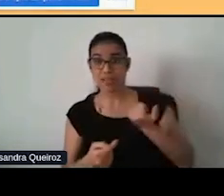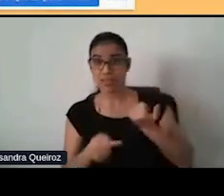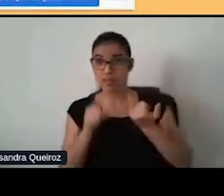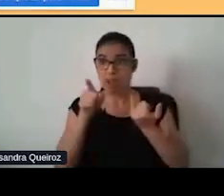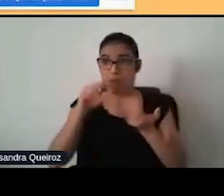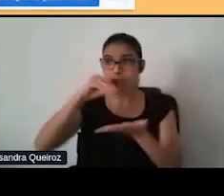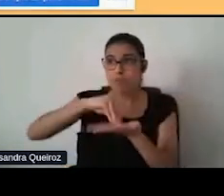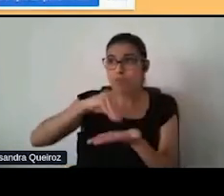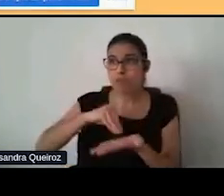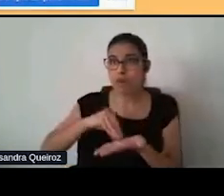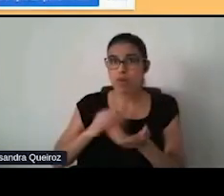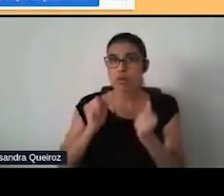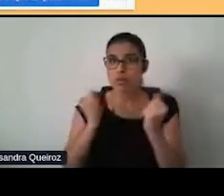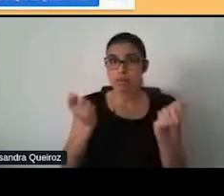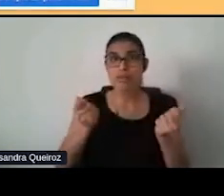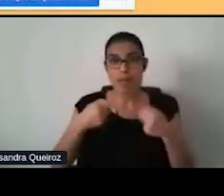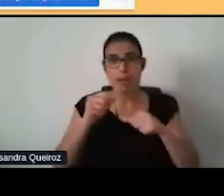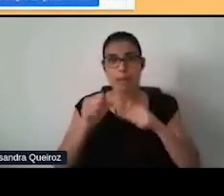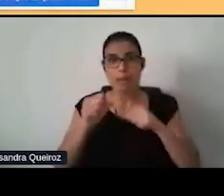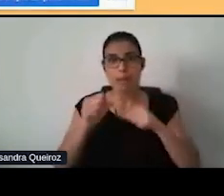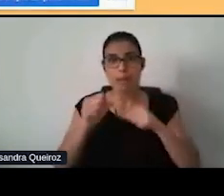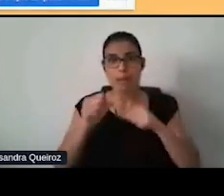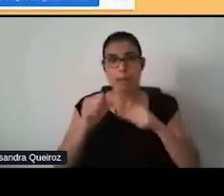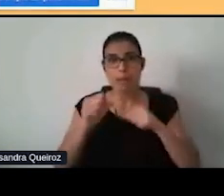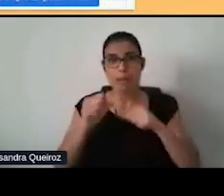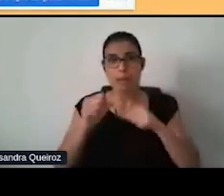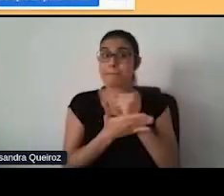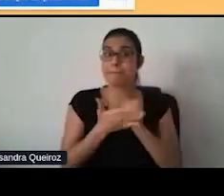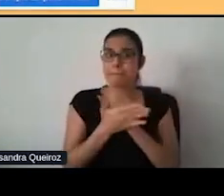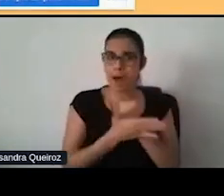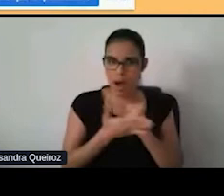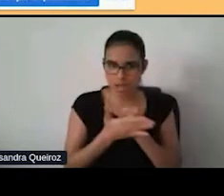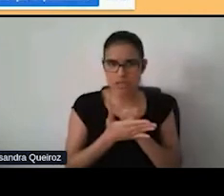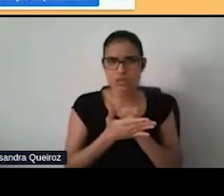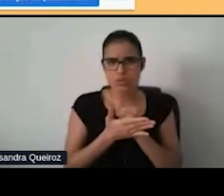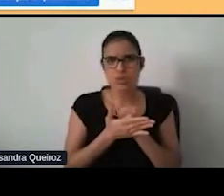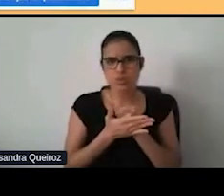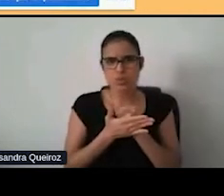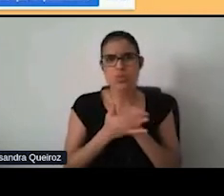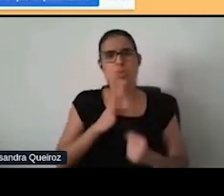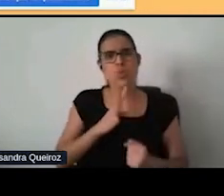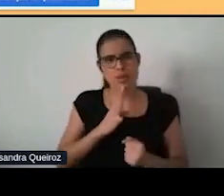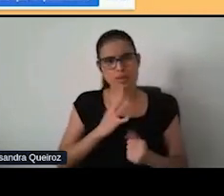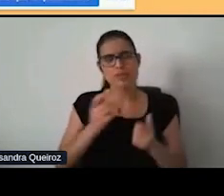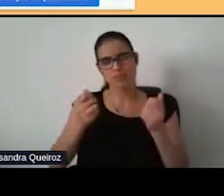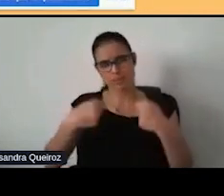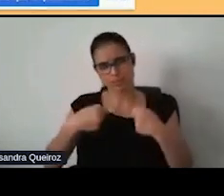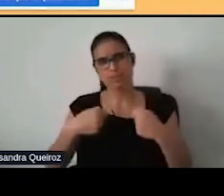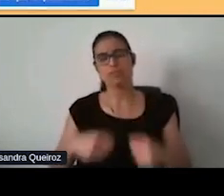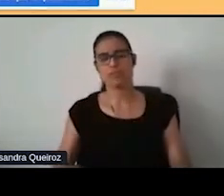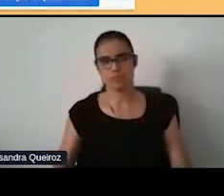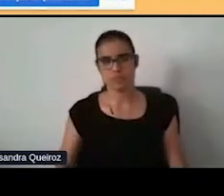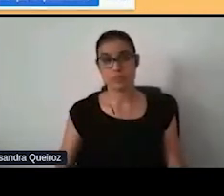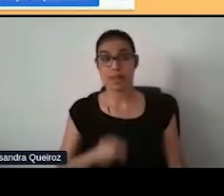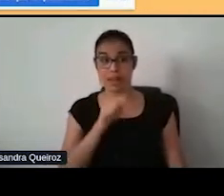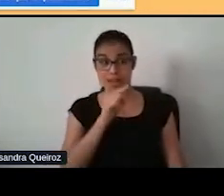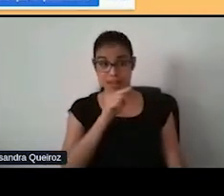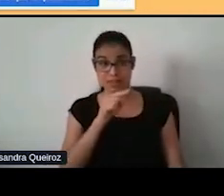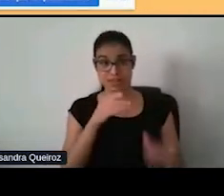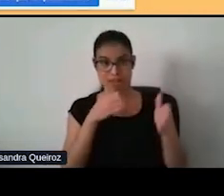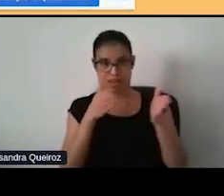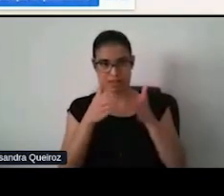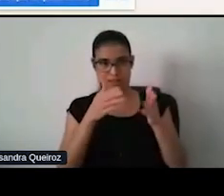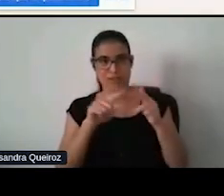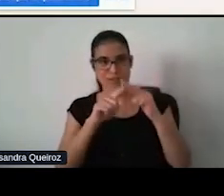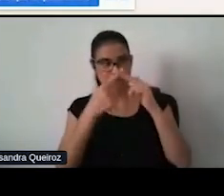menos o básico da acessibilidade, né, na sua aplicação, você vai conseguir ter. E essas ferramentas,